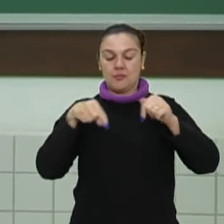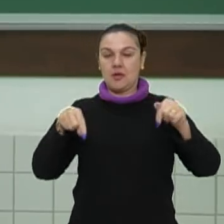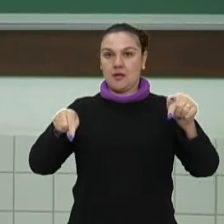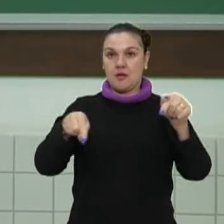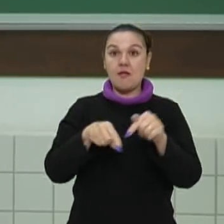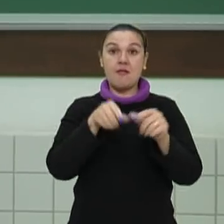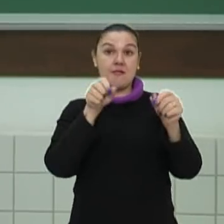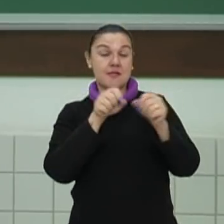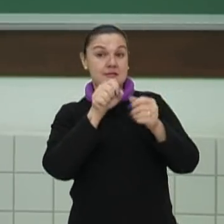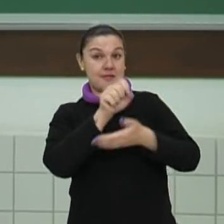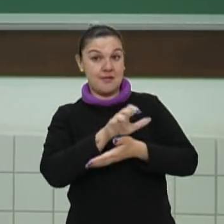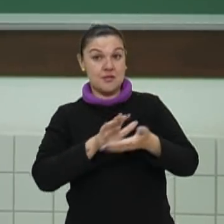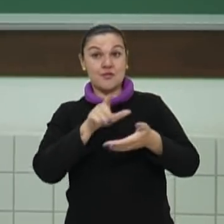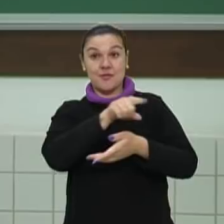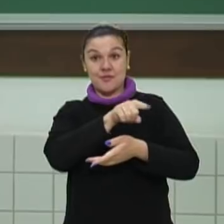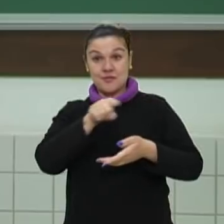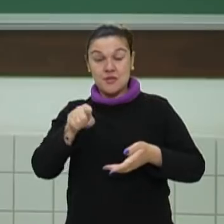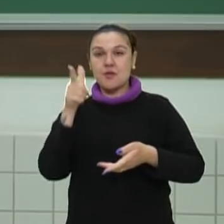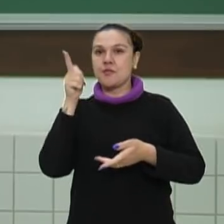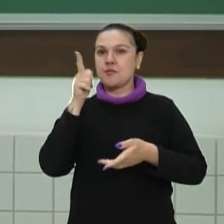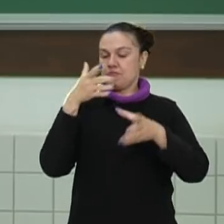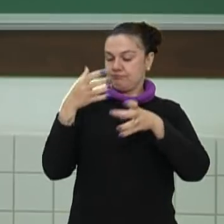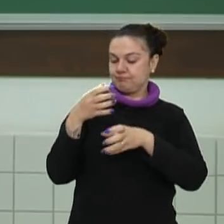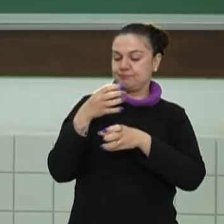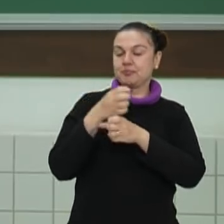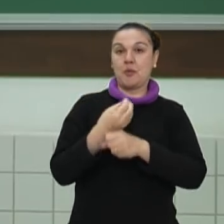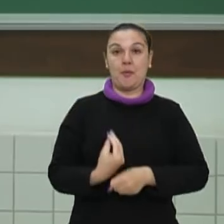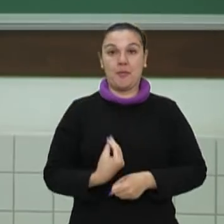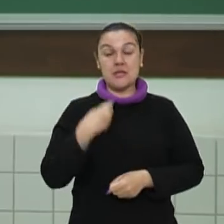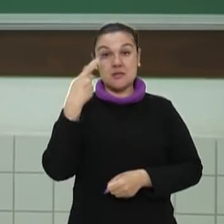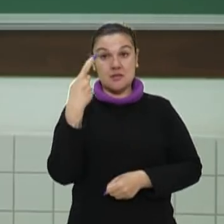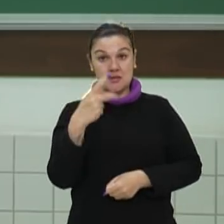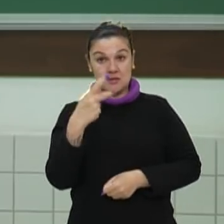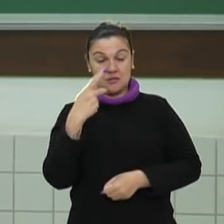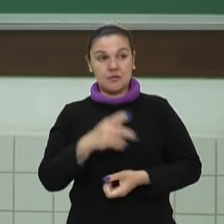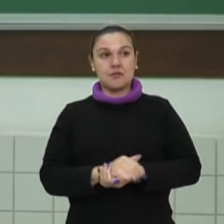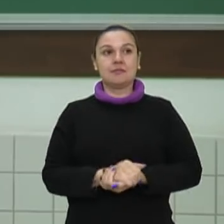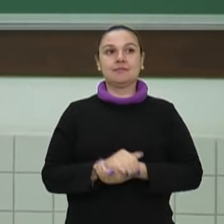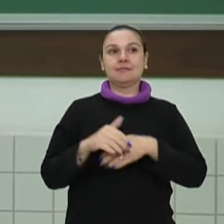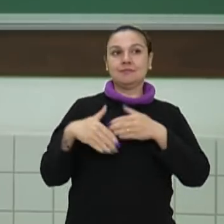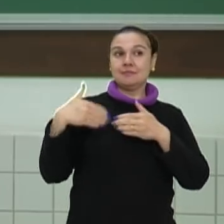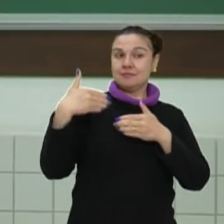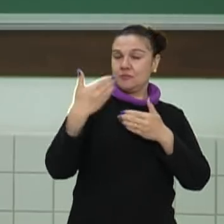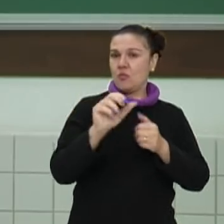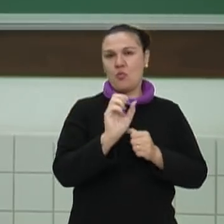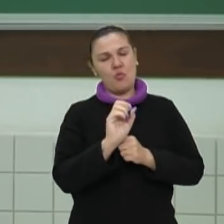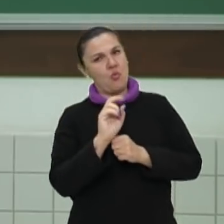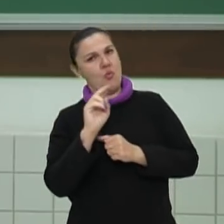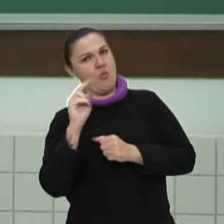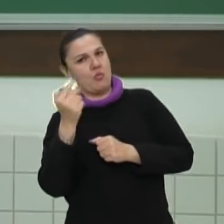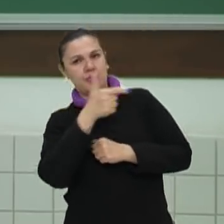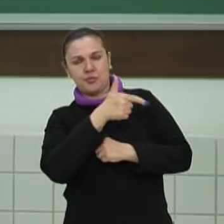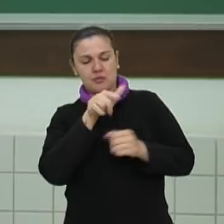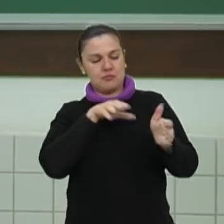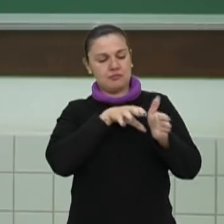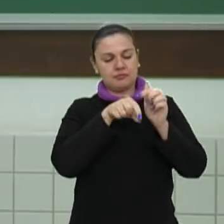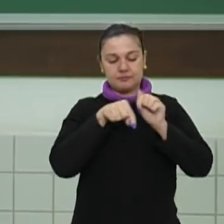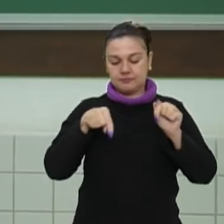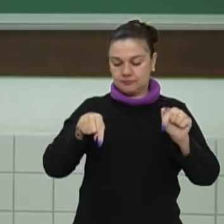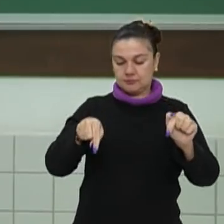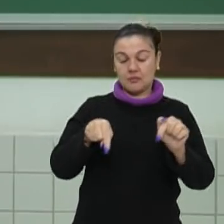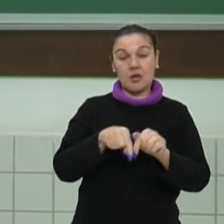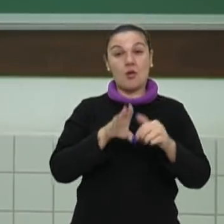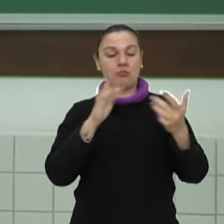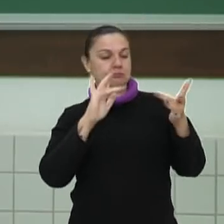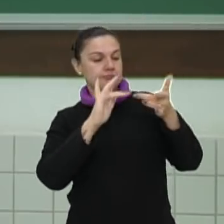realizar as atividades para que você, né, tenha a sua presença garantida. Ou se você não tem acesso ao Classroom, você entra em